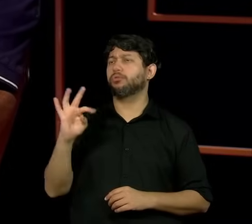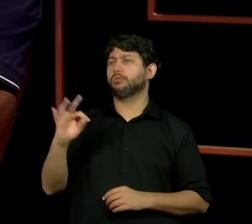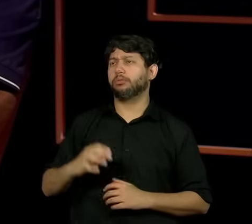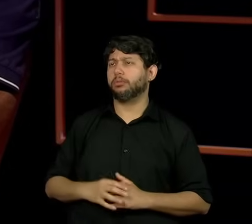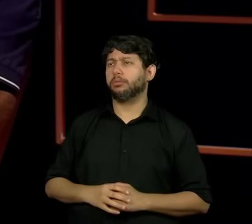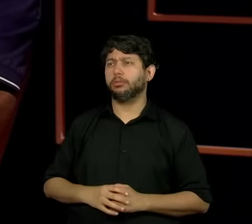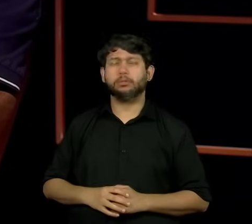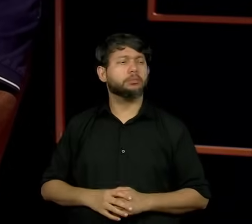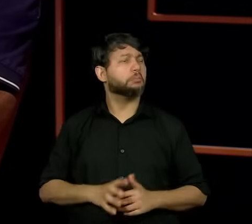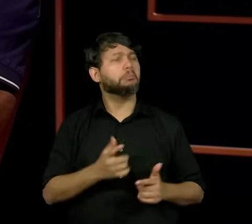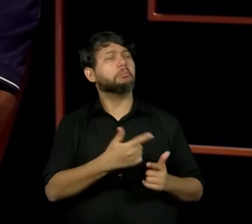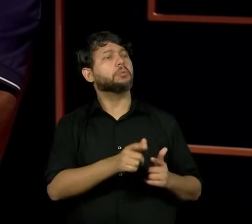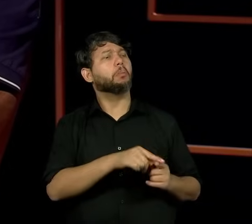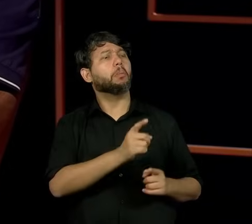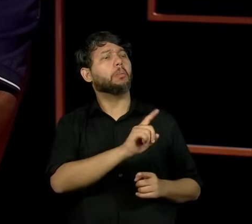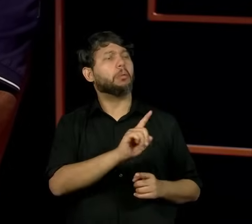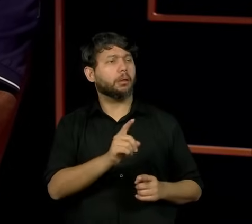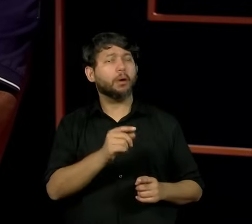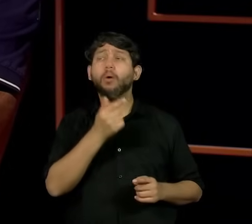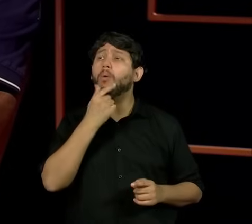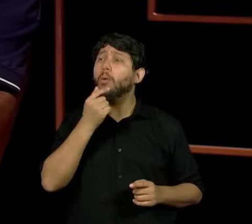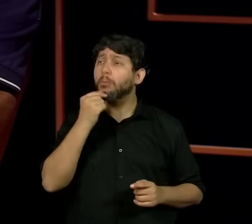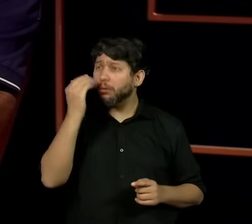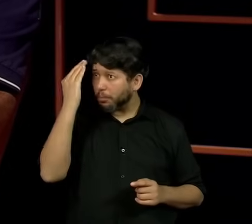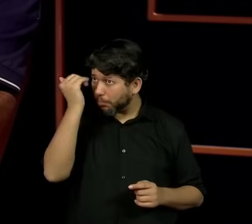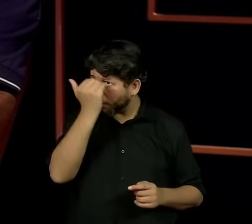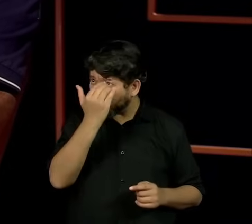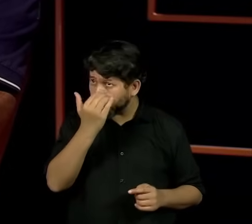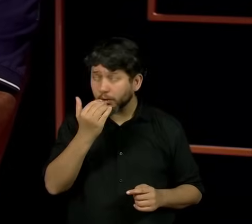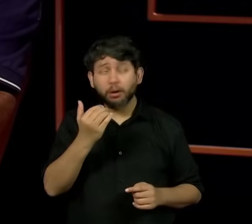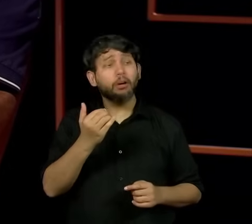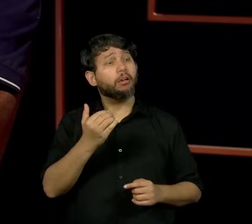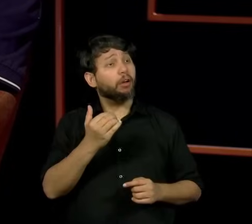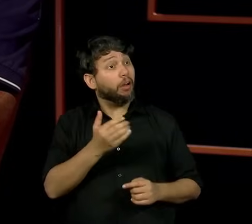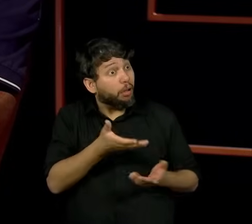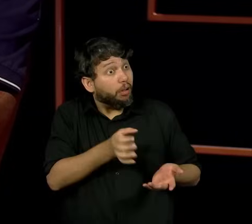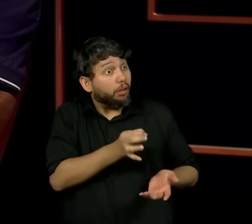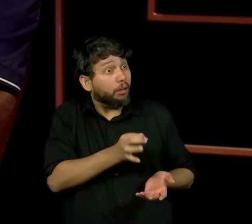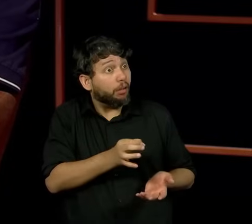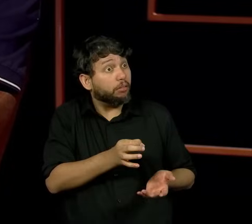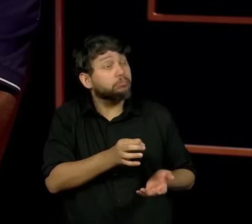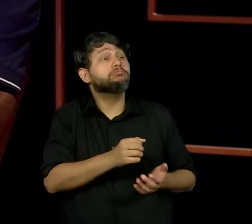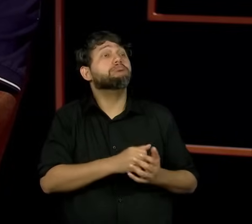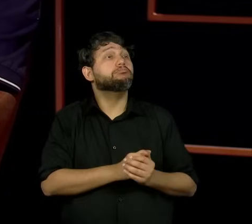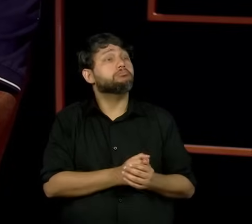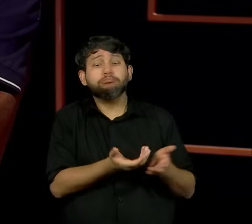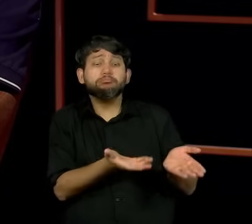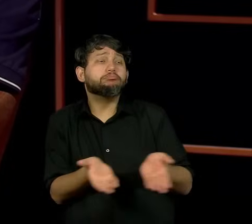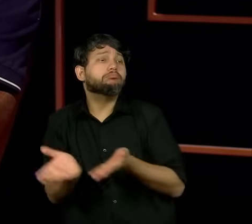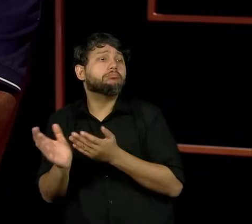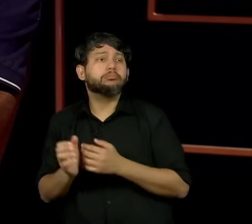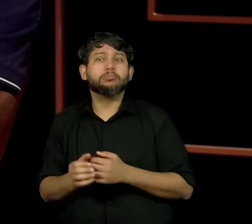está terminado, o senhor pode ir. Eu saí, graças a Deus. Fui embora e